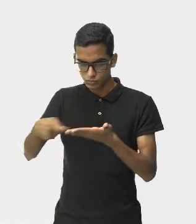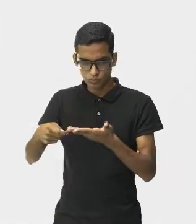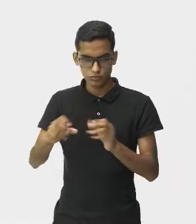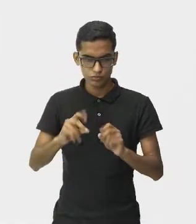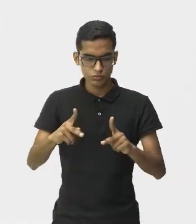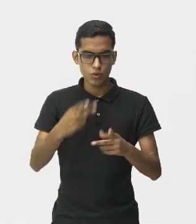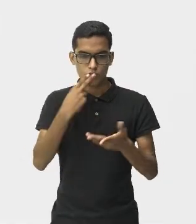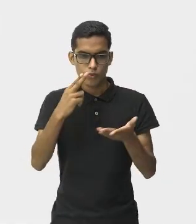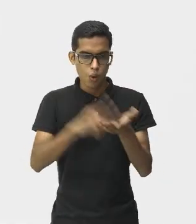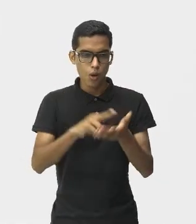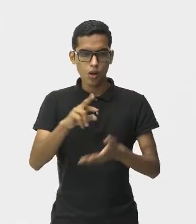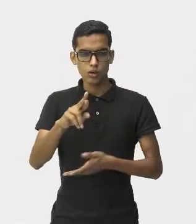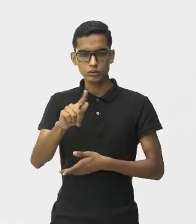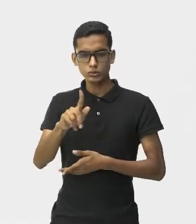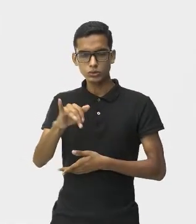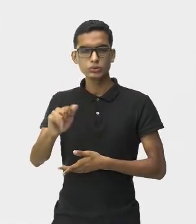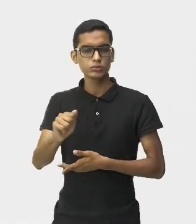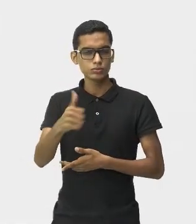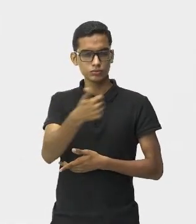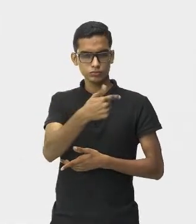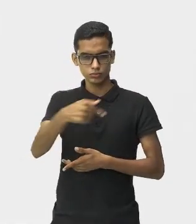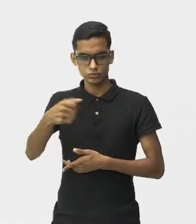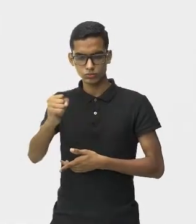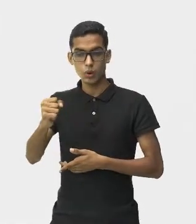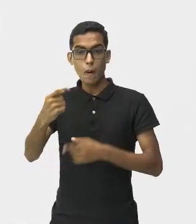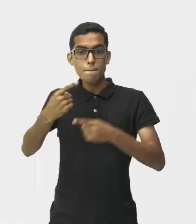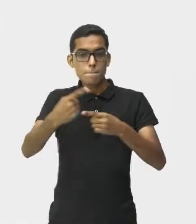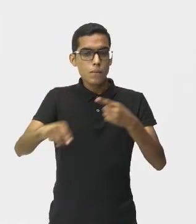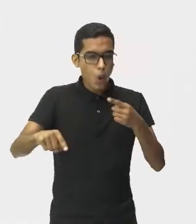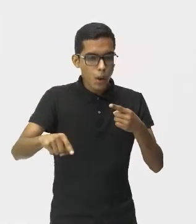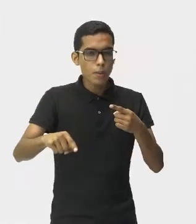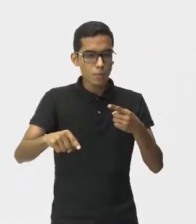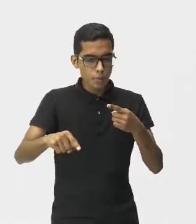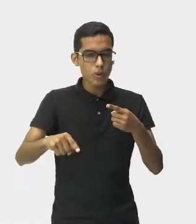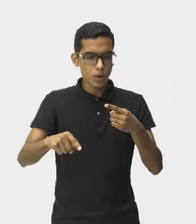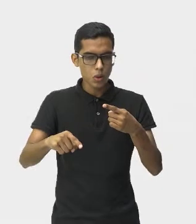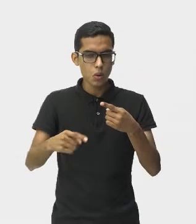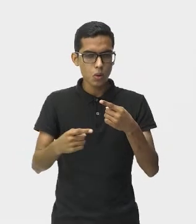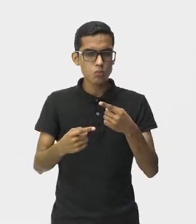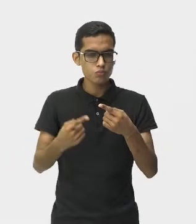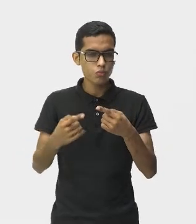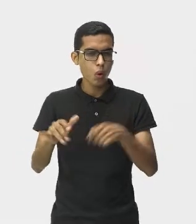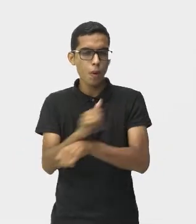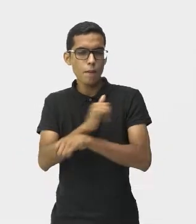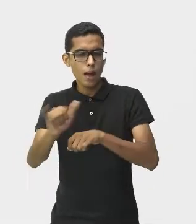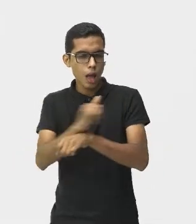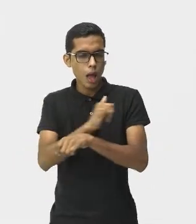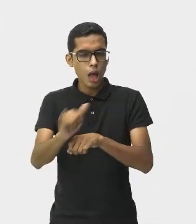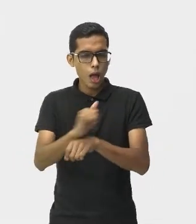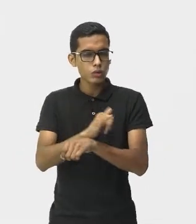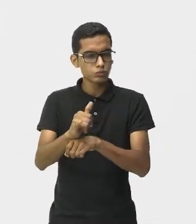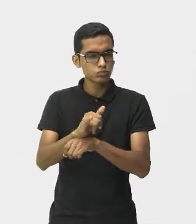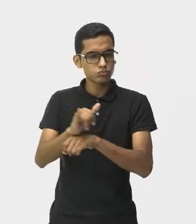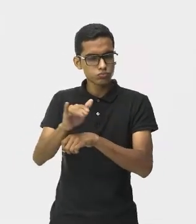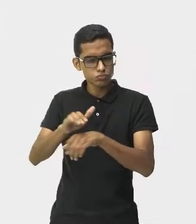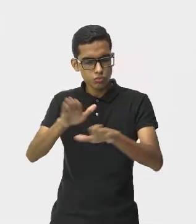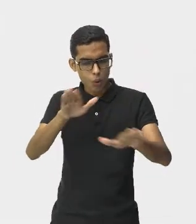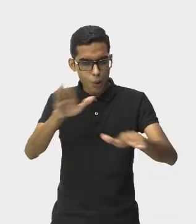1778, proibiu a modalidade de recrutamentos anteriores e determinou a criação de uma